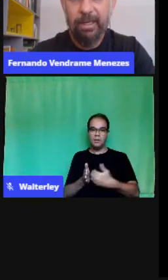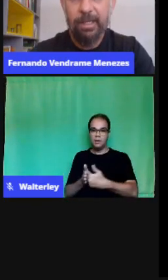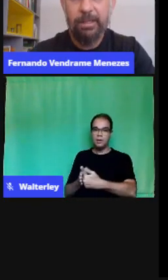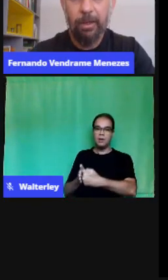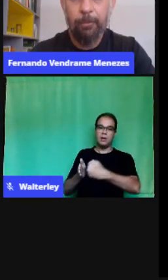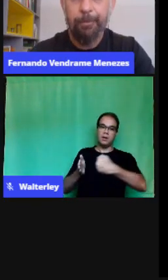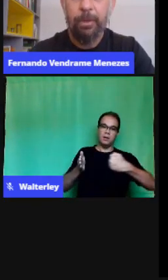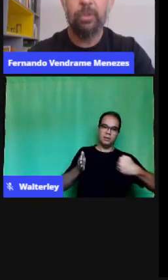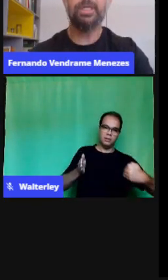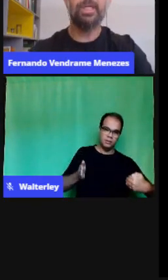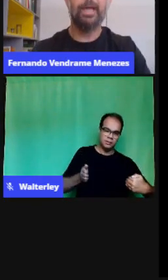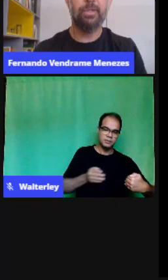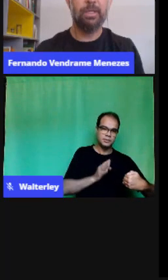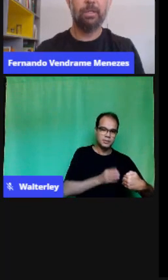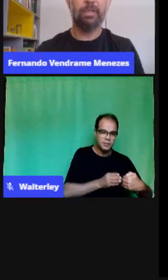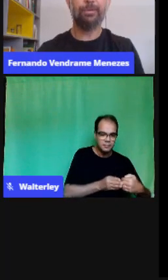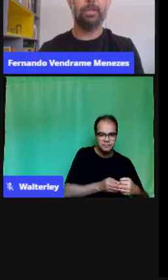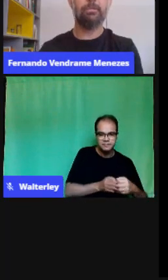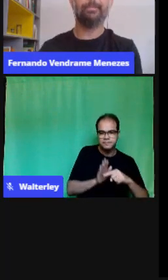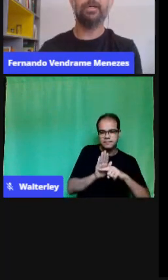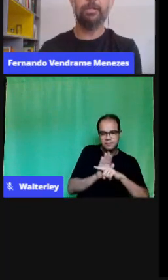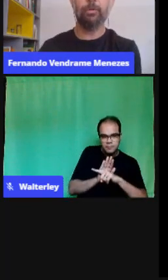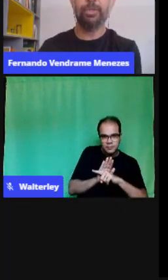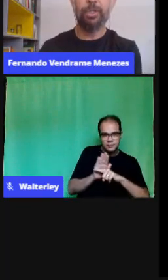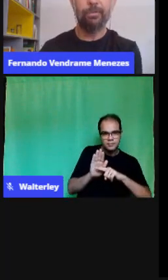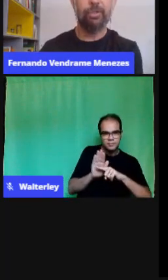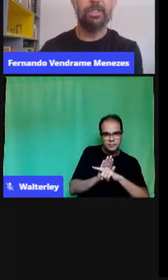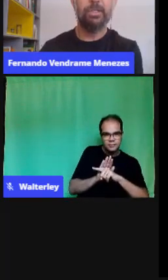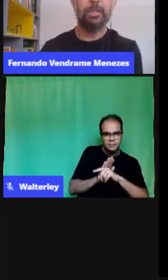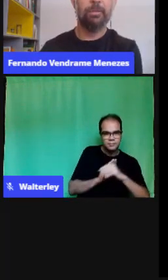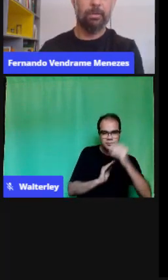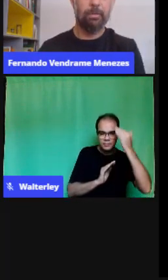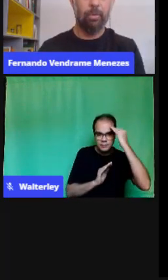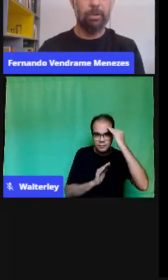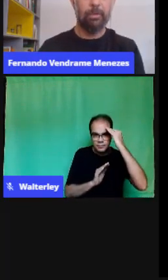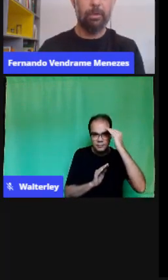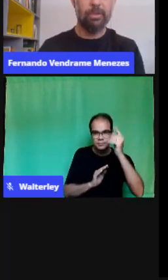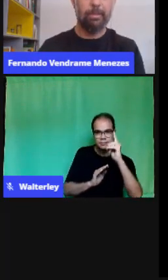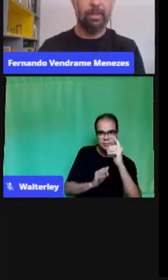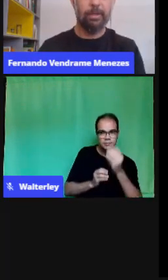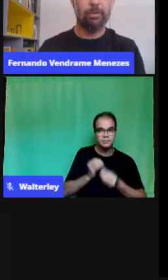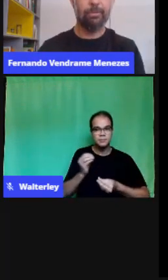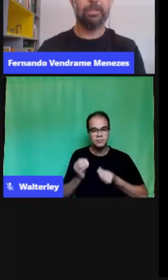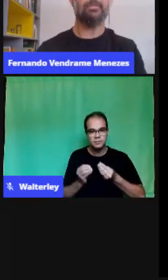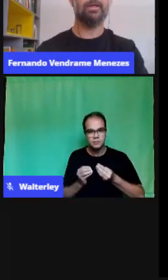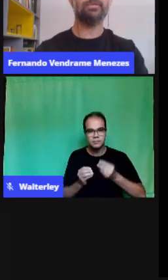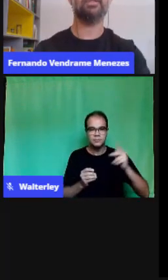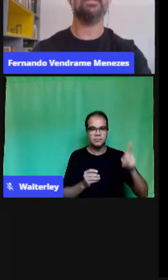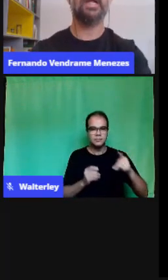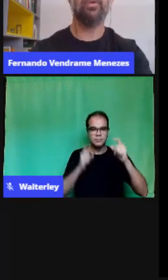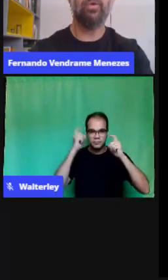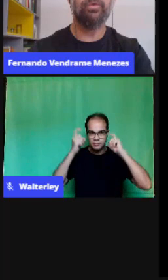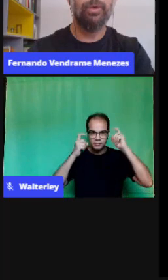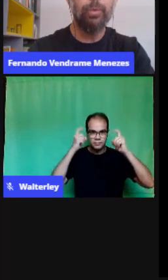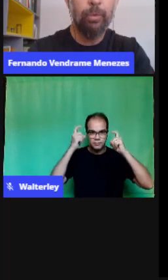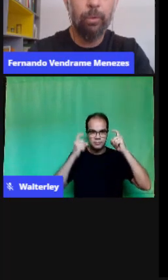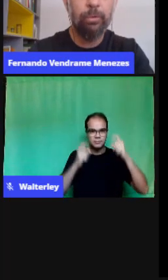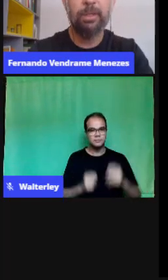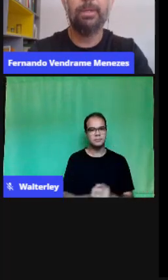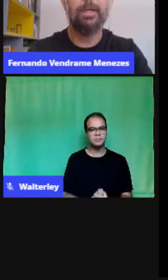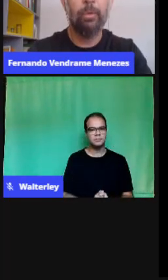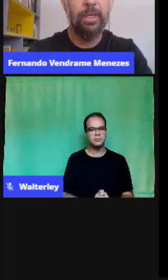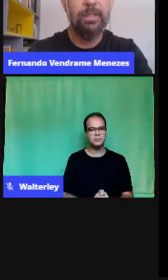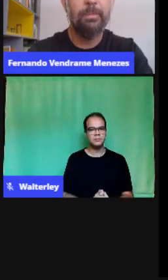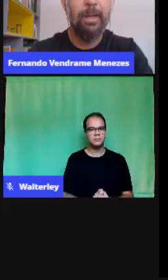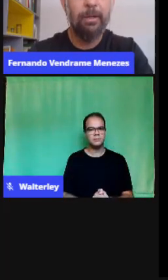essa avaliação. Os critérios, eles são definidos a partir do objetivo de ensino. Então, quando eu estabeleço que eu vou trabalhar um determinado conteúdo,